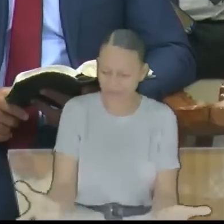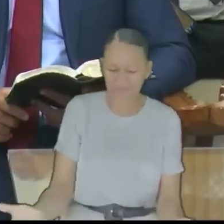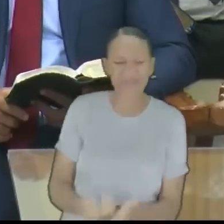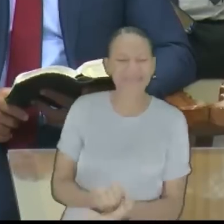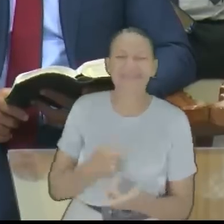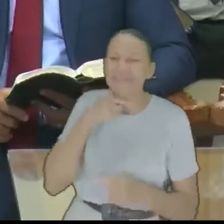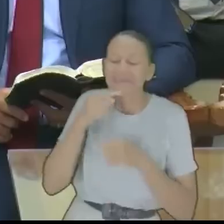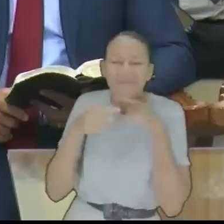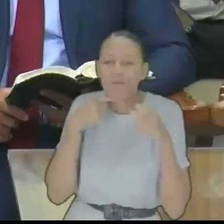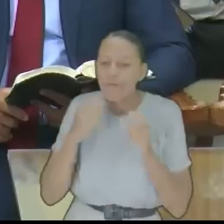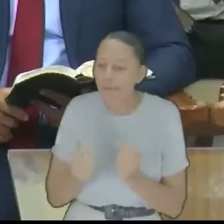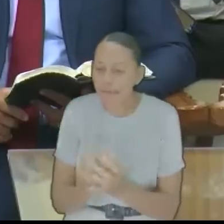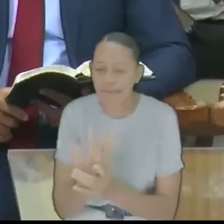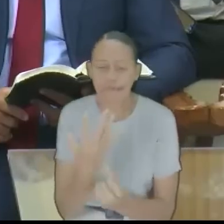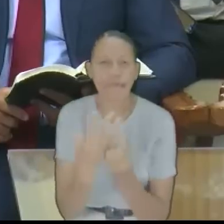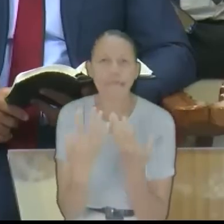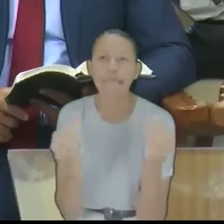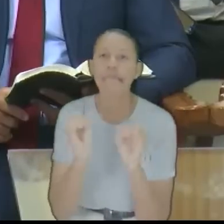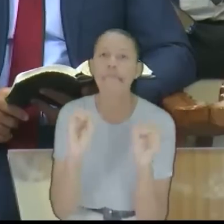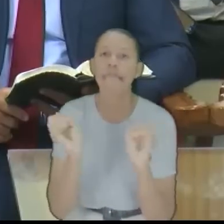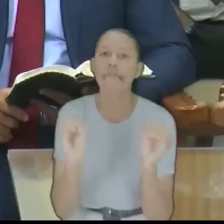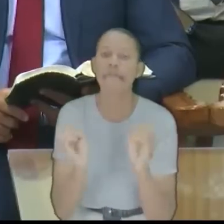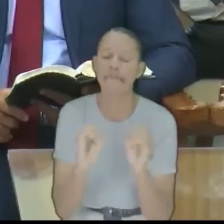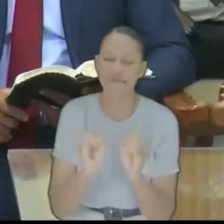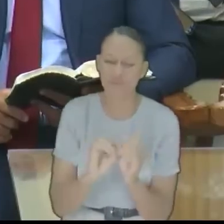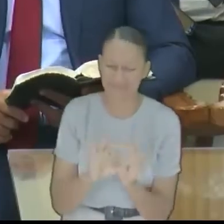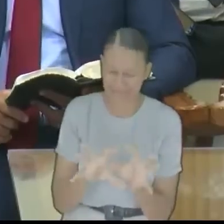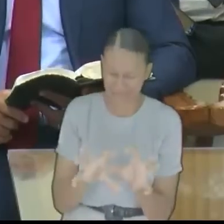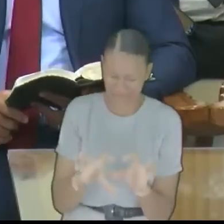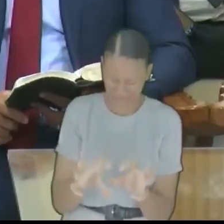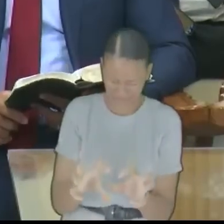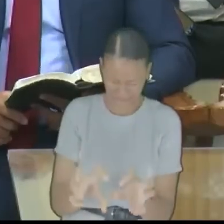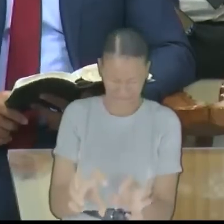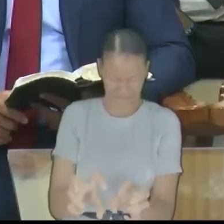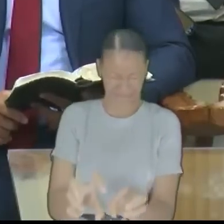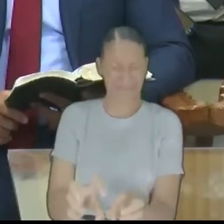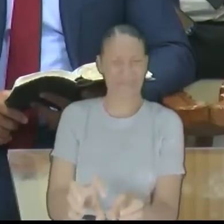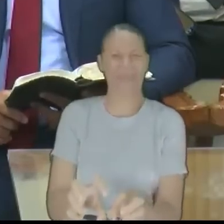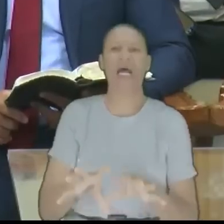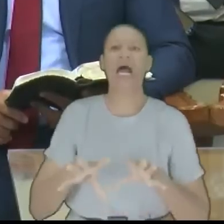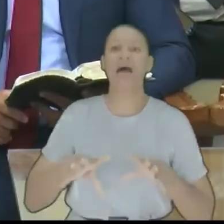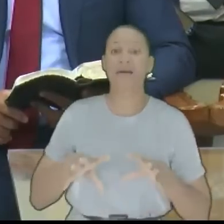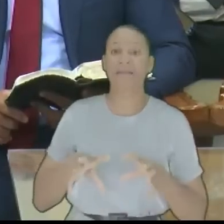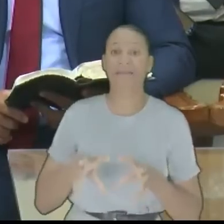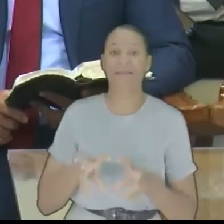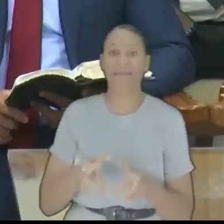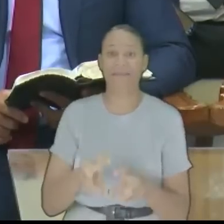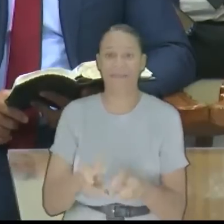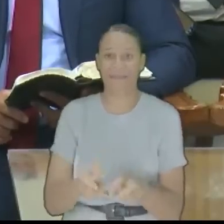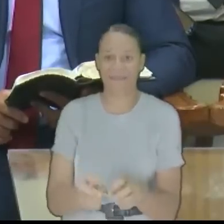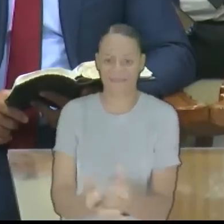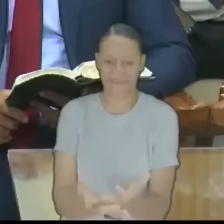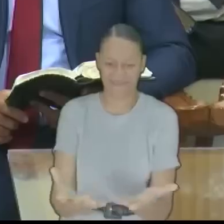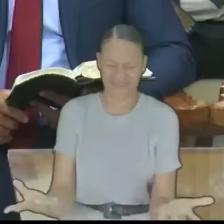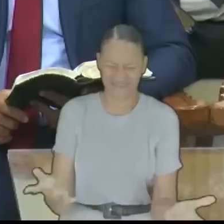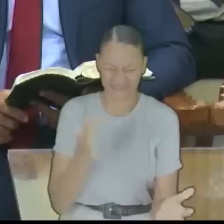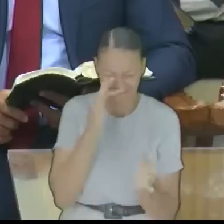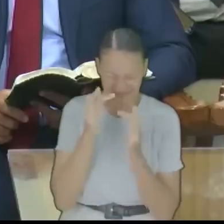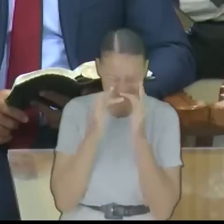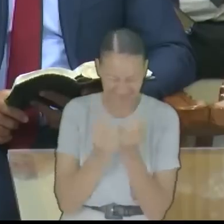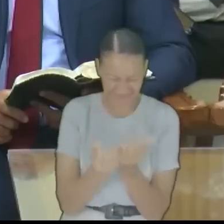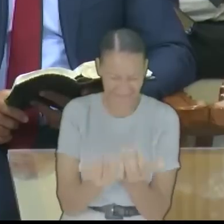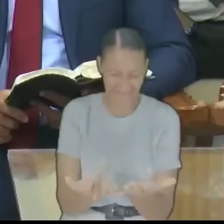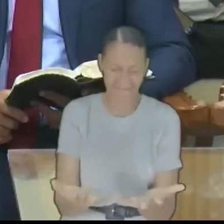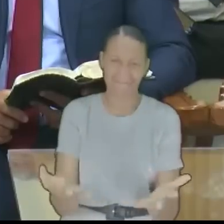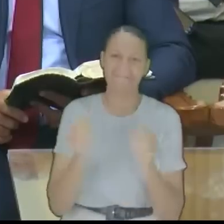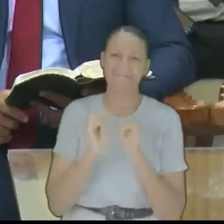é infrutífero, aquele vale que hoje é áspero, ele vai ficar regado, ele vai virar um jardim, ele vai virar uma